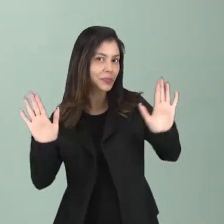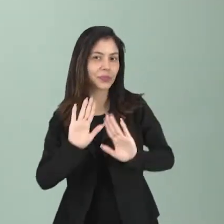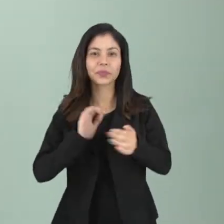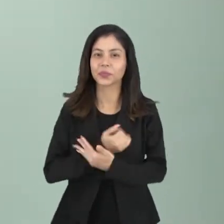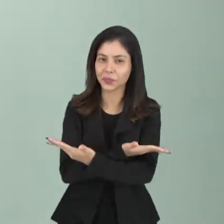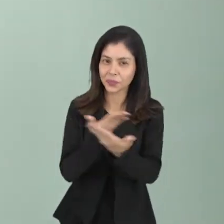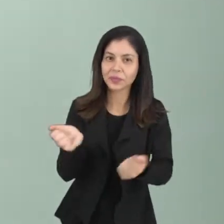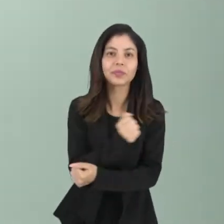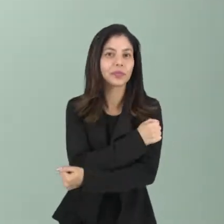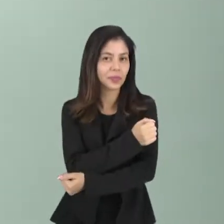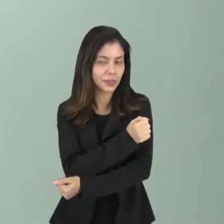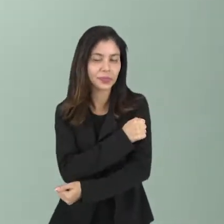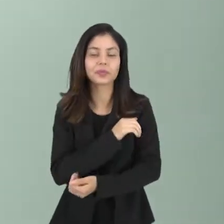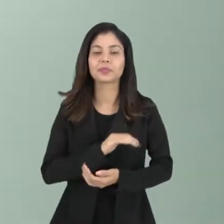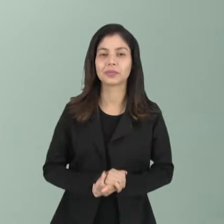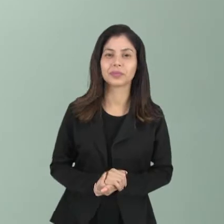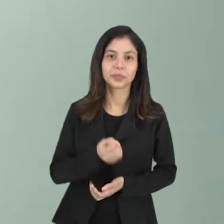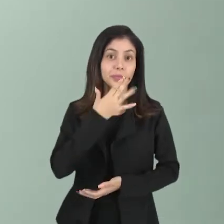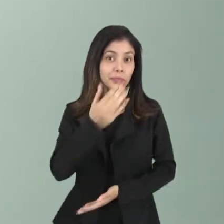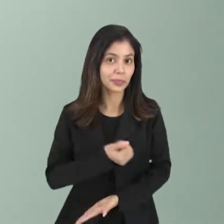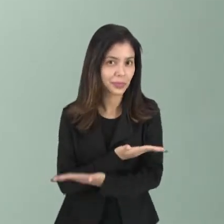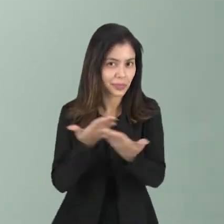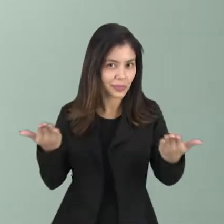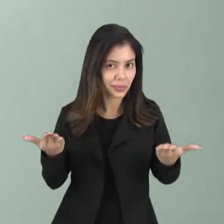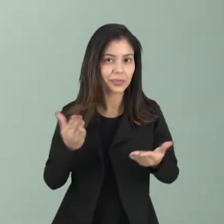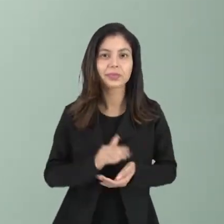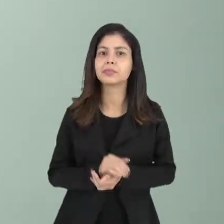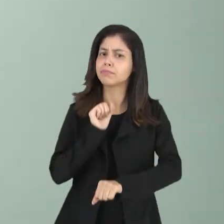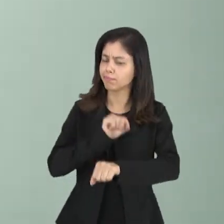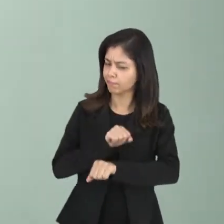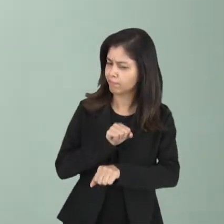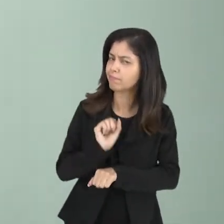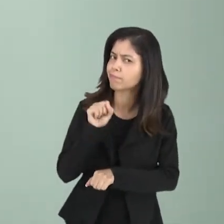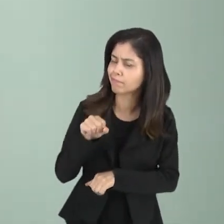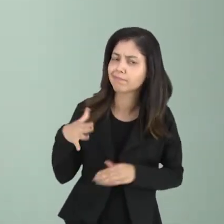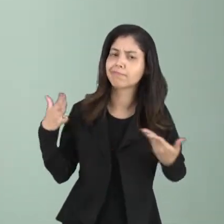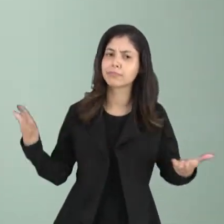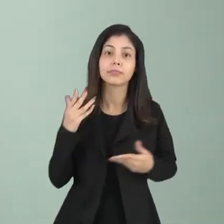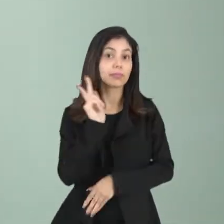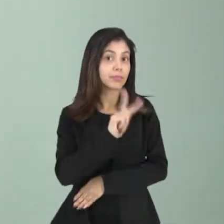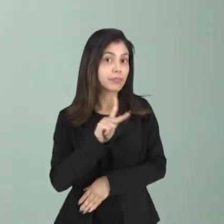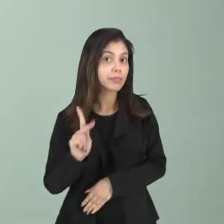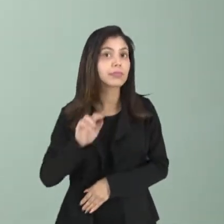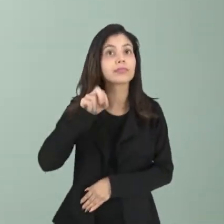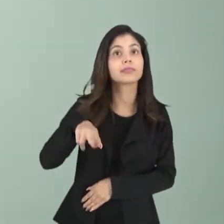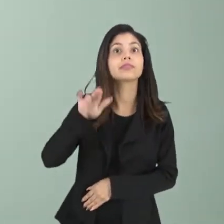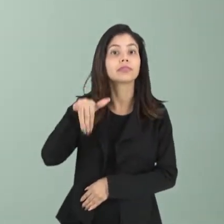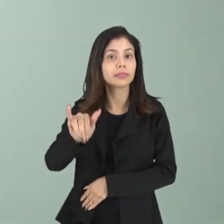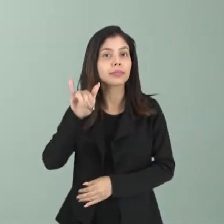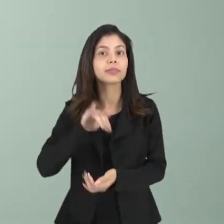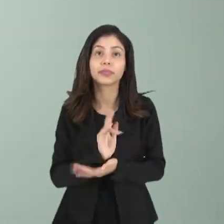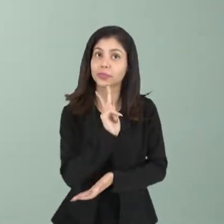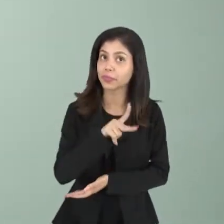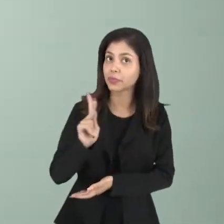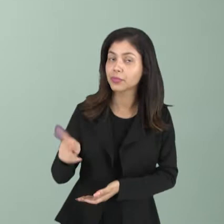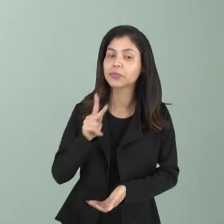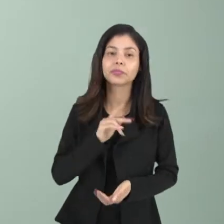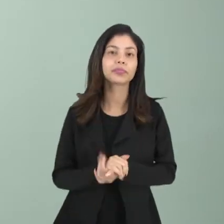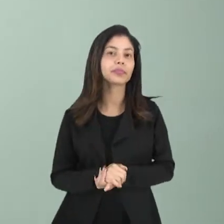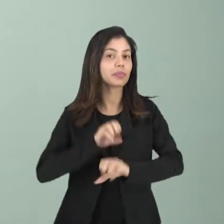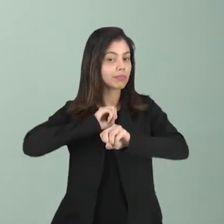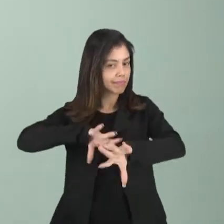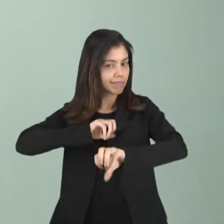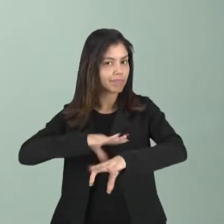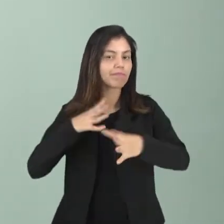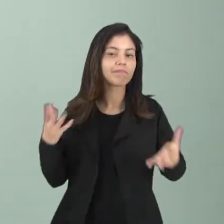Olá a todos os alunos e alunas. Tudo bem com vocês? Eu espero que sim. Sou o professor Ney Araújo, professor da Rede